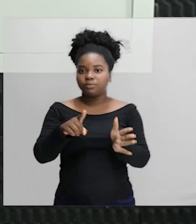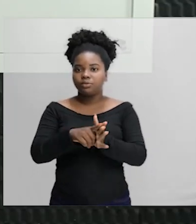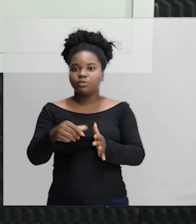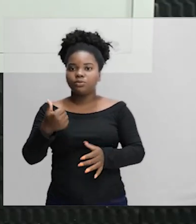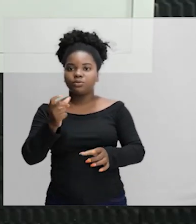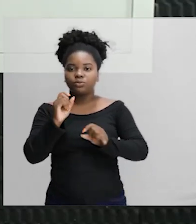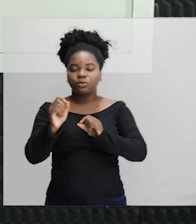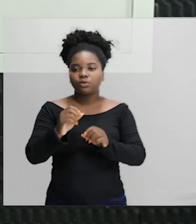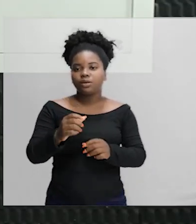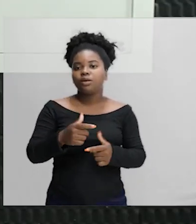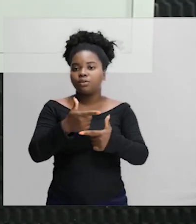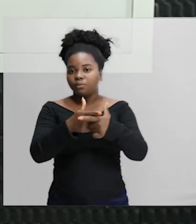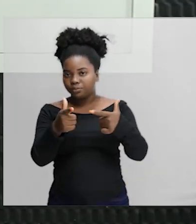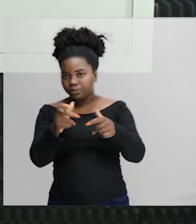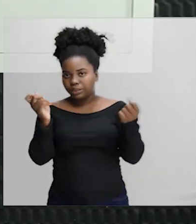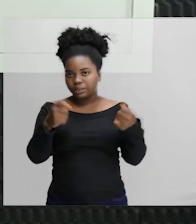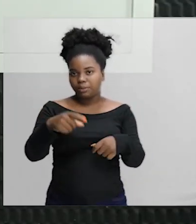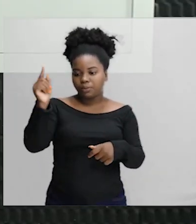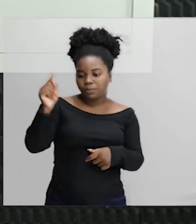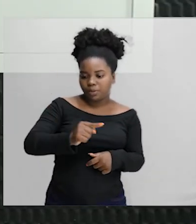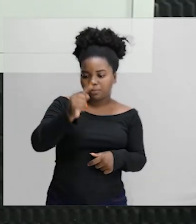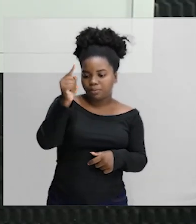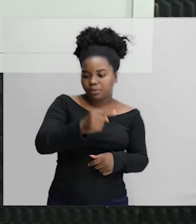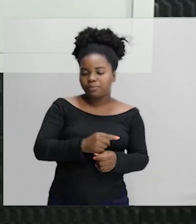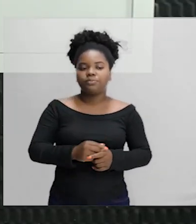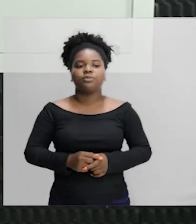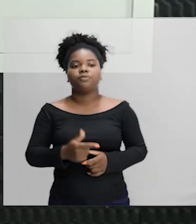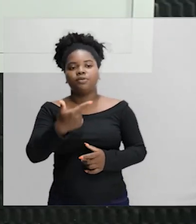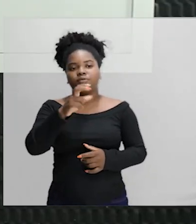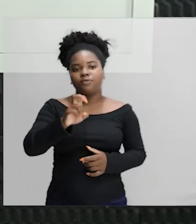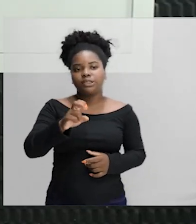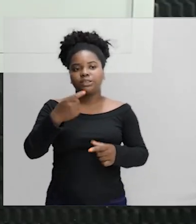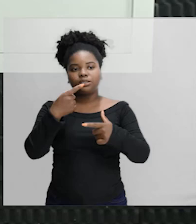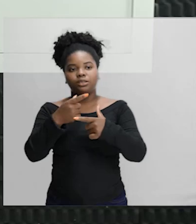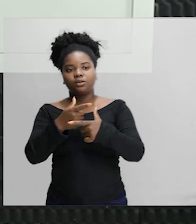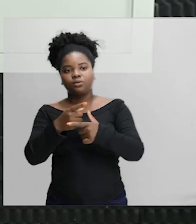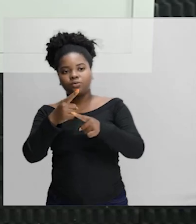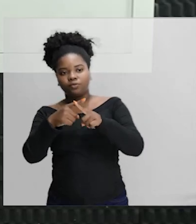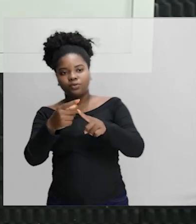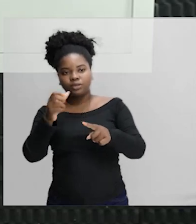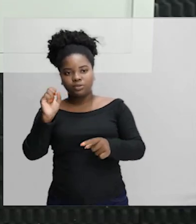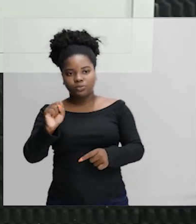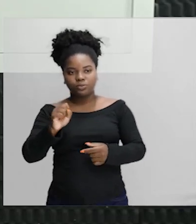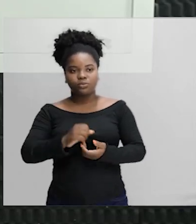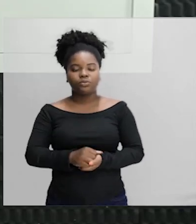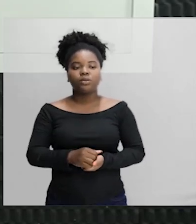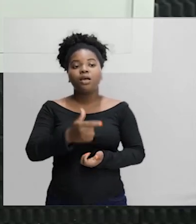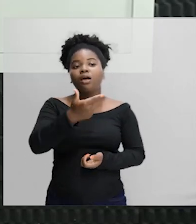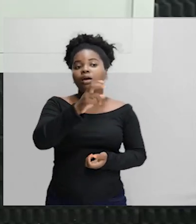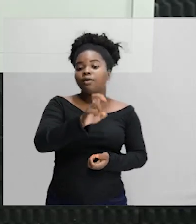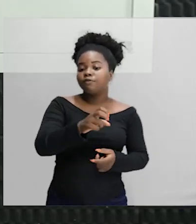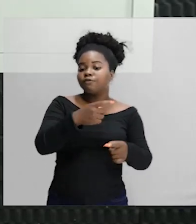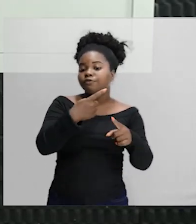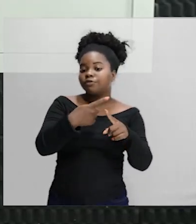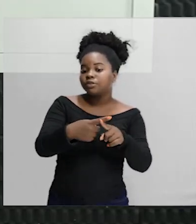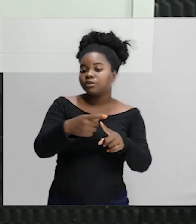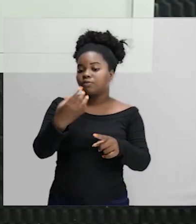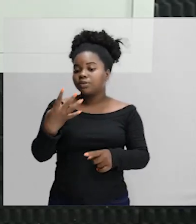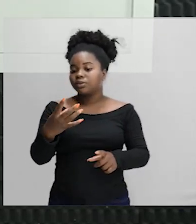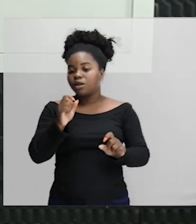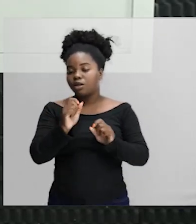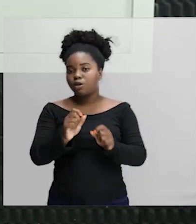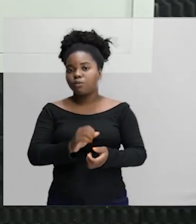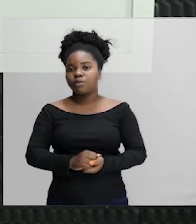eles vão estar dividindo. Posso cancelar. Vai ficar 25 vezes 8. Preste atenção. 25 vezes